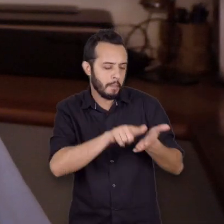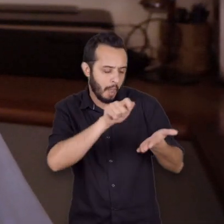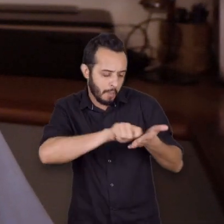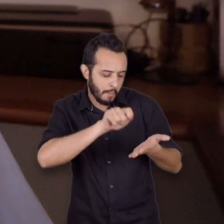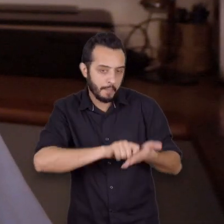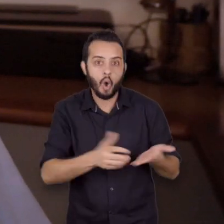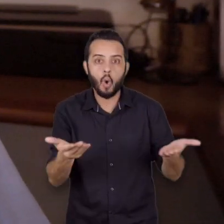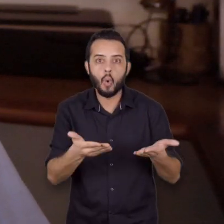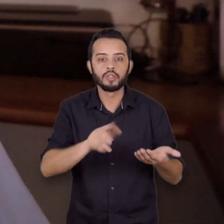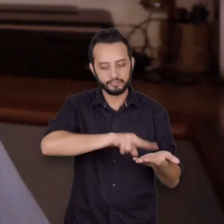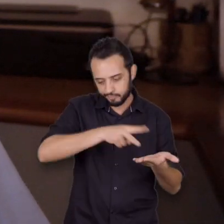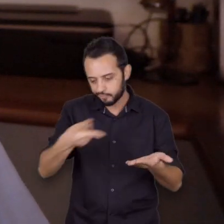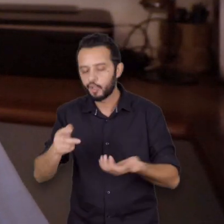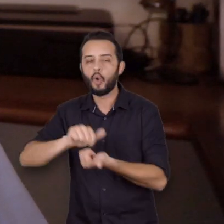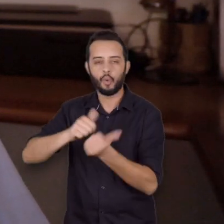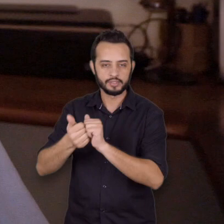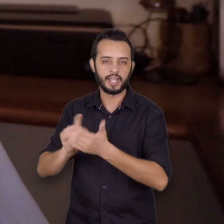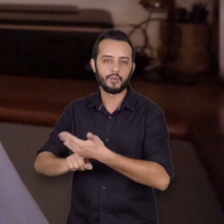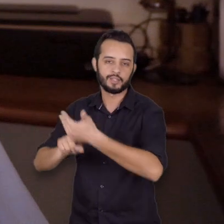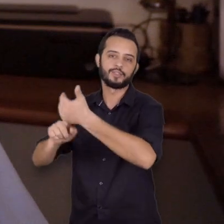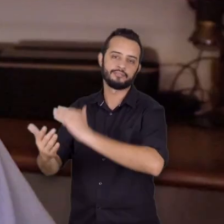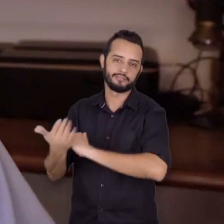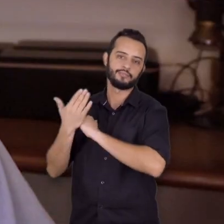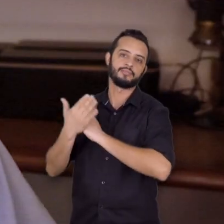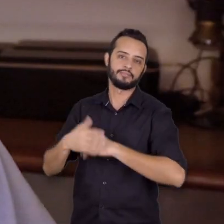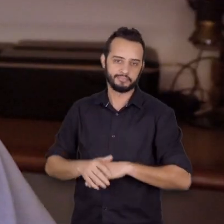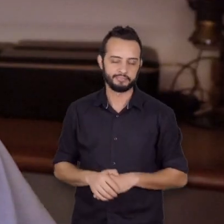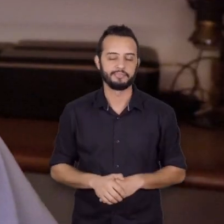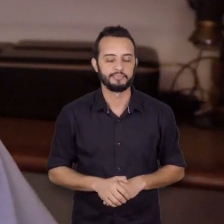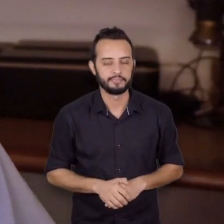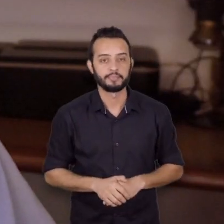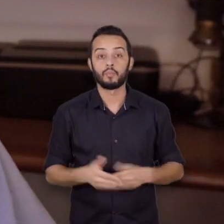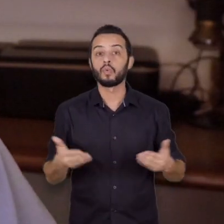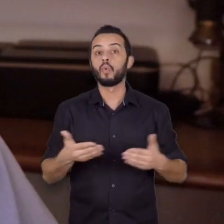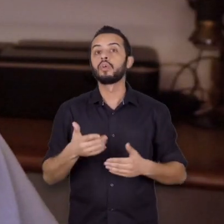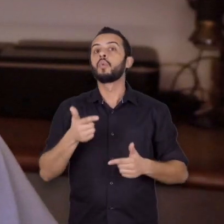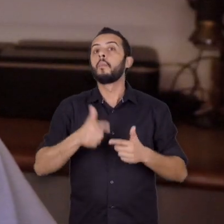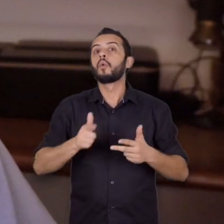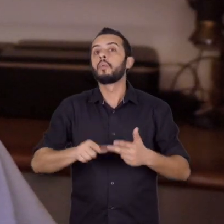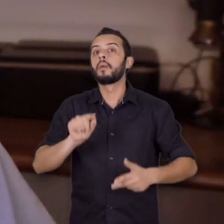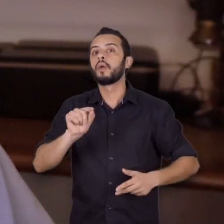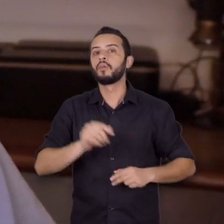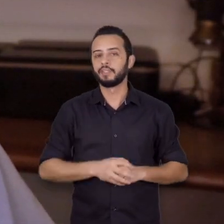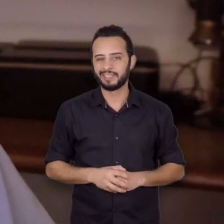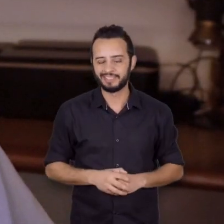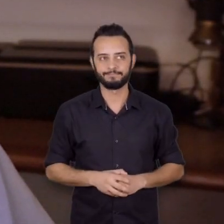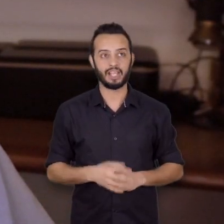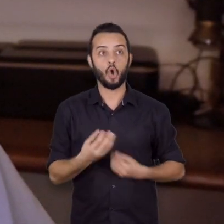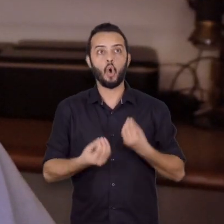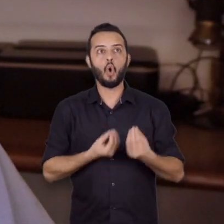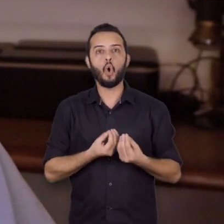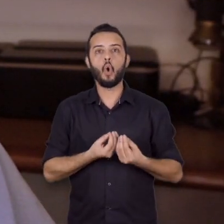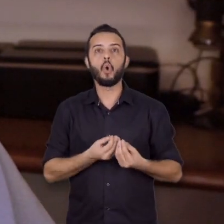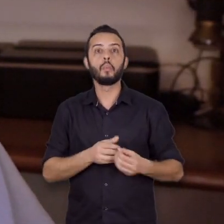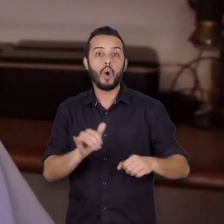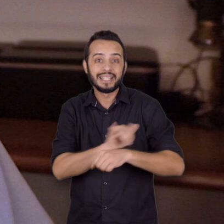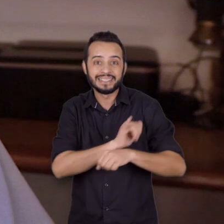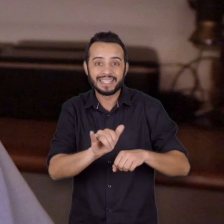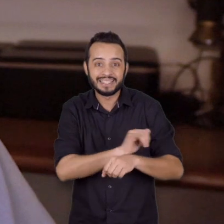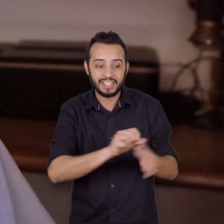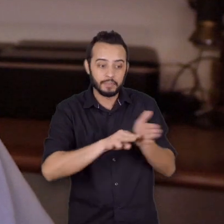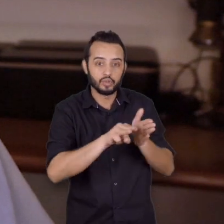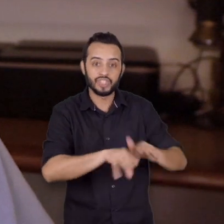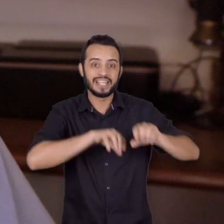papel, hoje ele consegue fazer com as tecnologias. O mais problemático ainda é o acesso intelectual, a maneira como